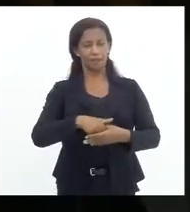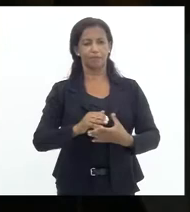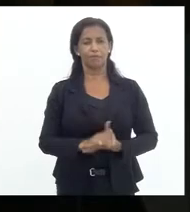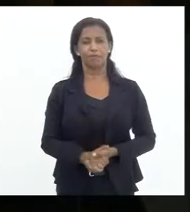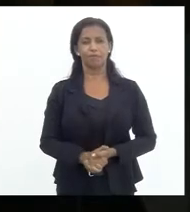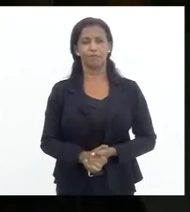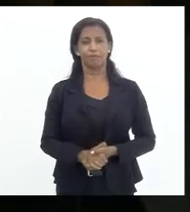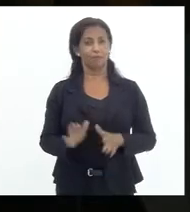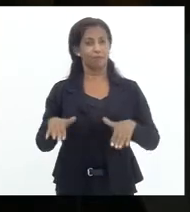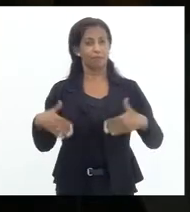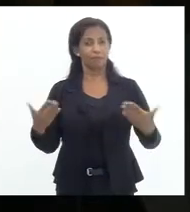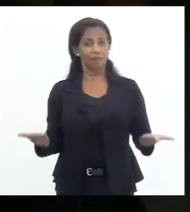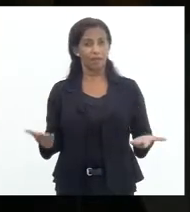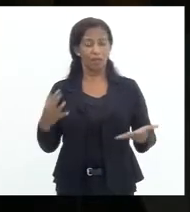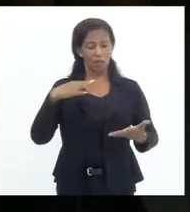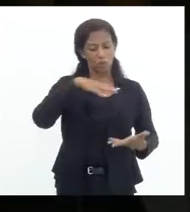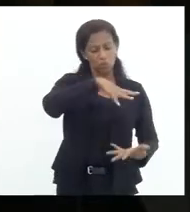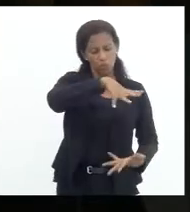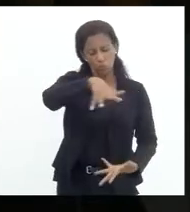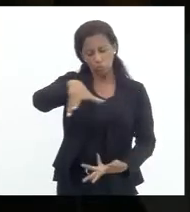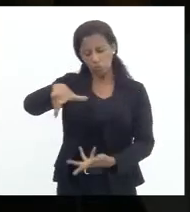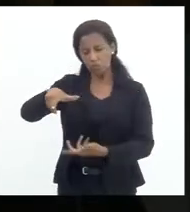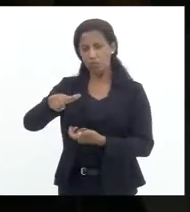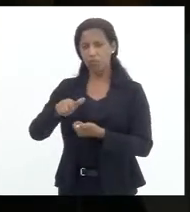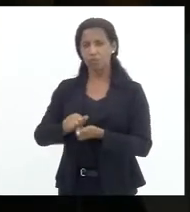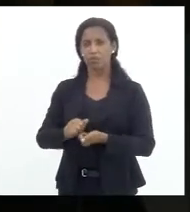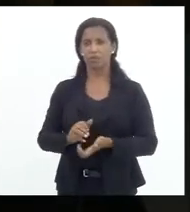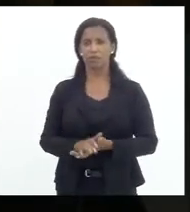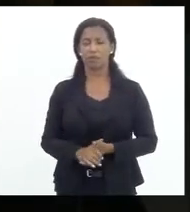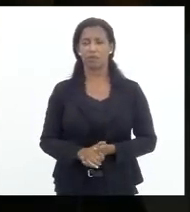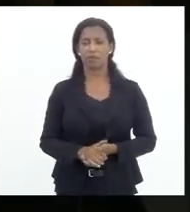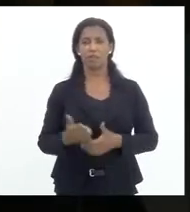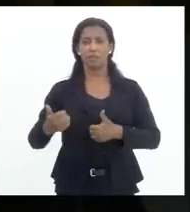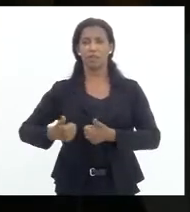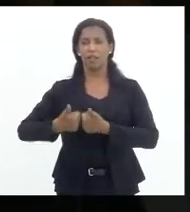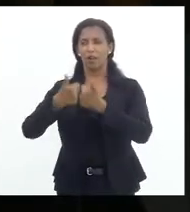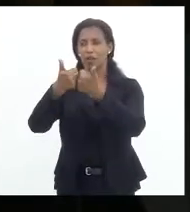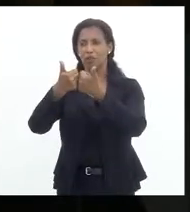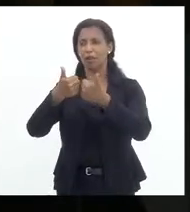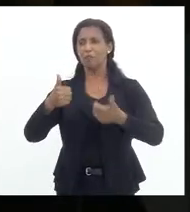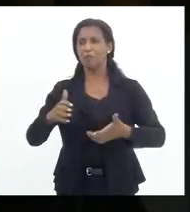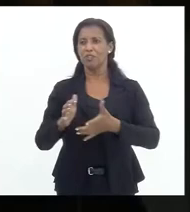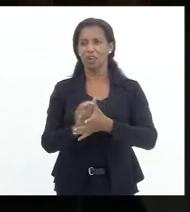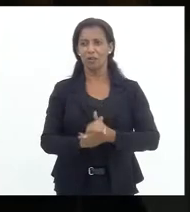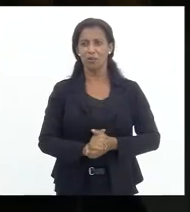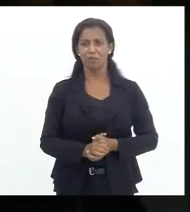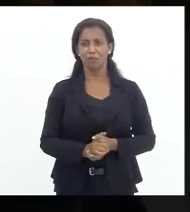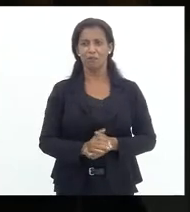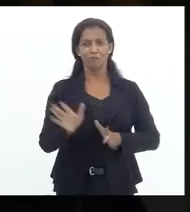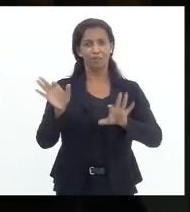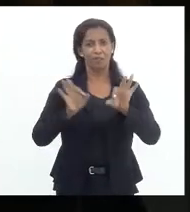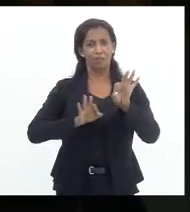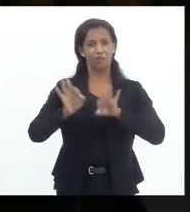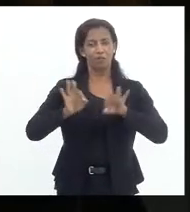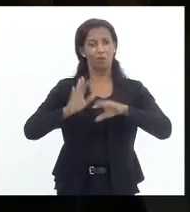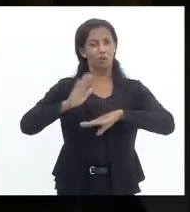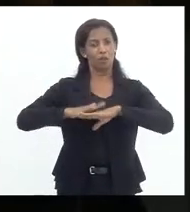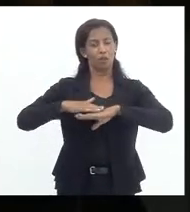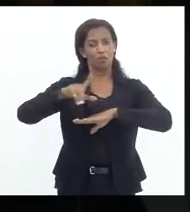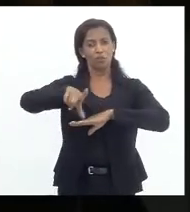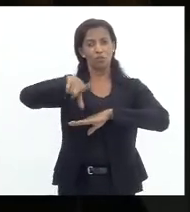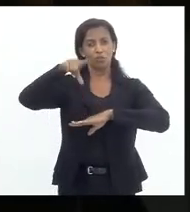ainda é no mundo inteiro a melhor forma de escolher